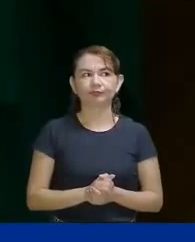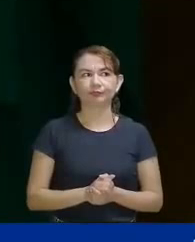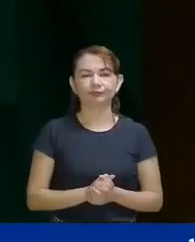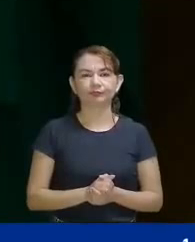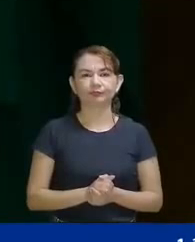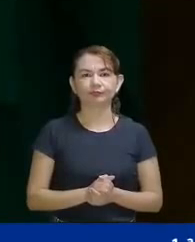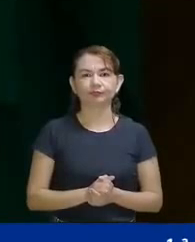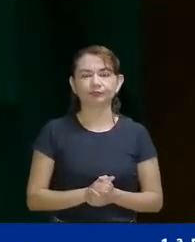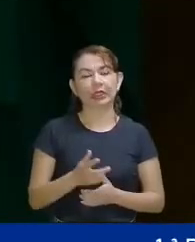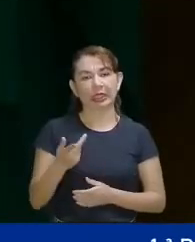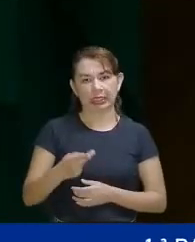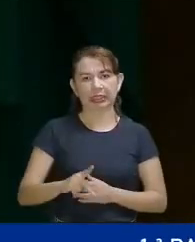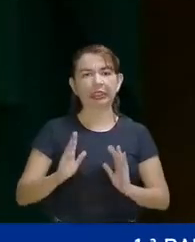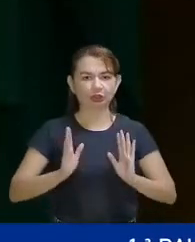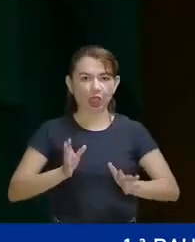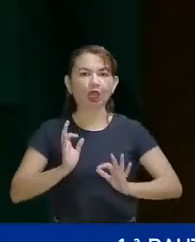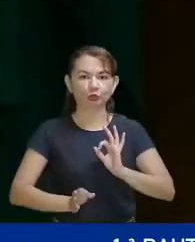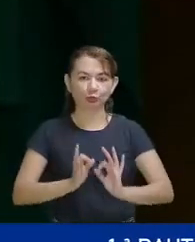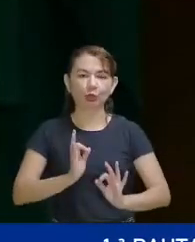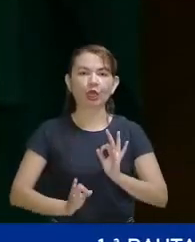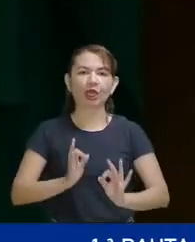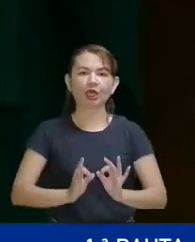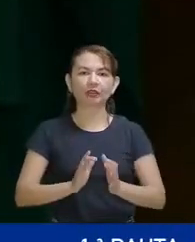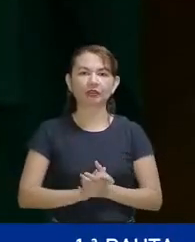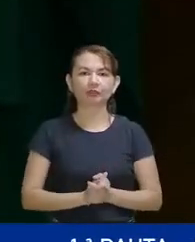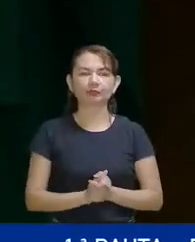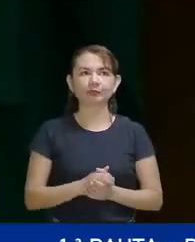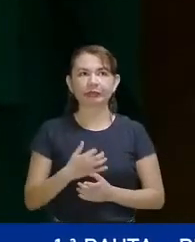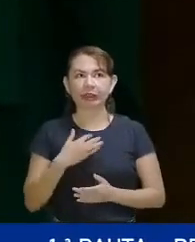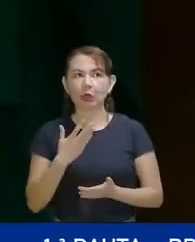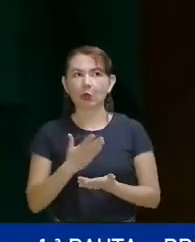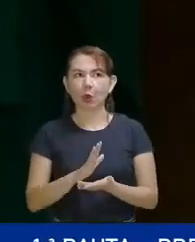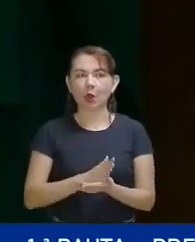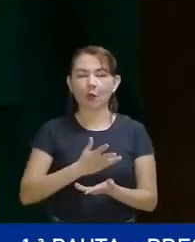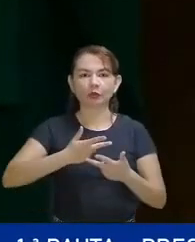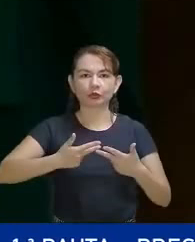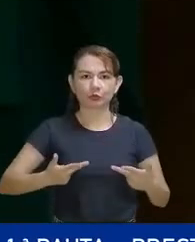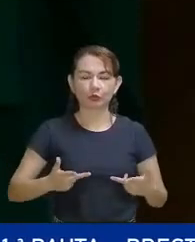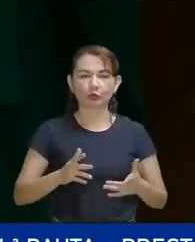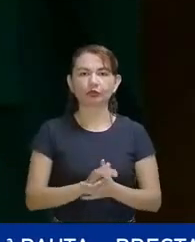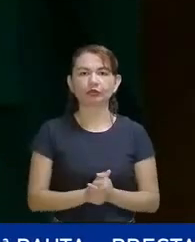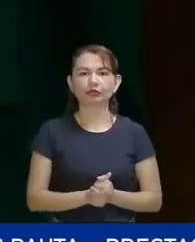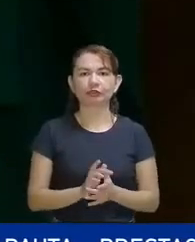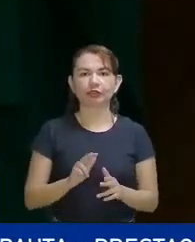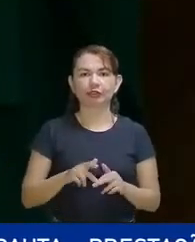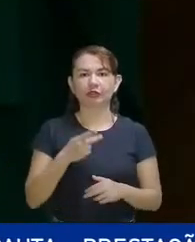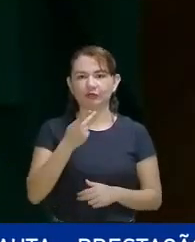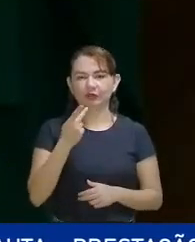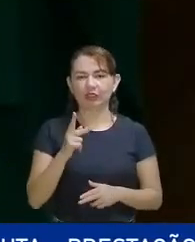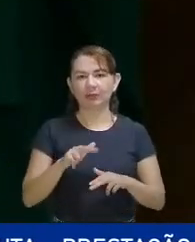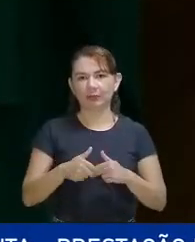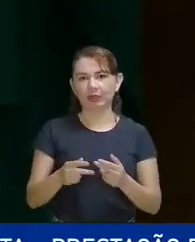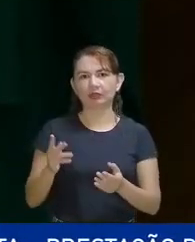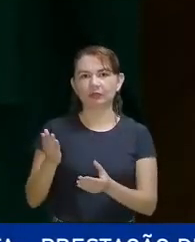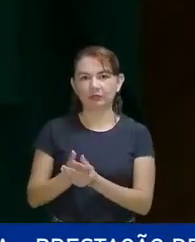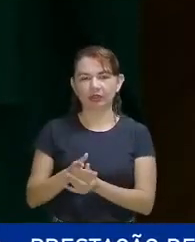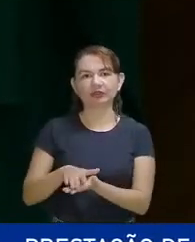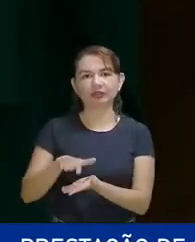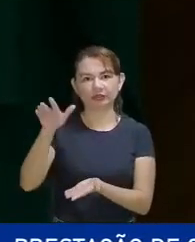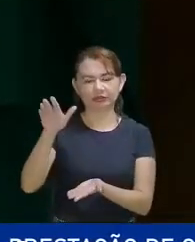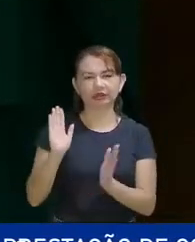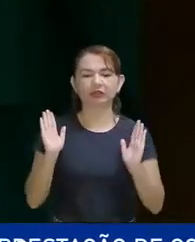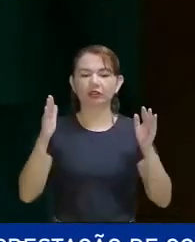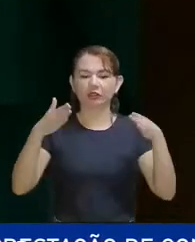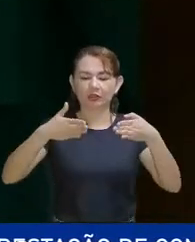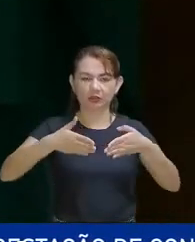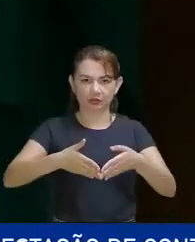tiveram espaço aqui nesse plenário, eu reputo fazer algumas considerações de natureza processual, até para delimitar o